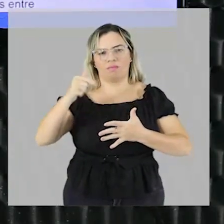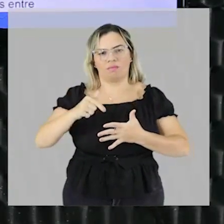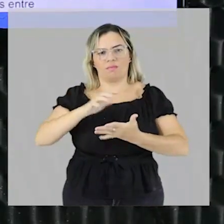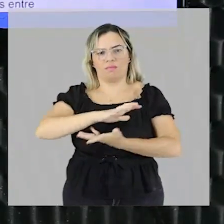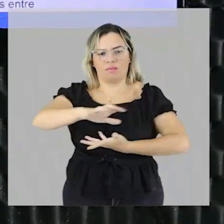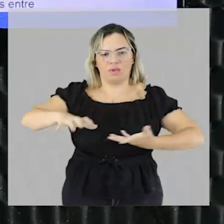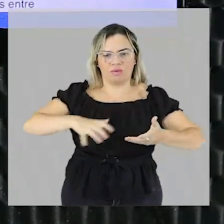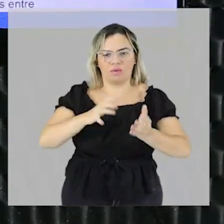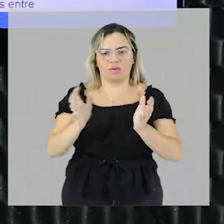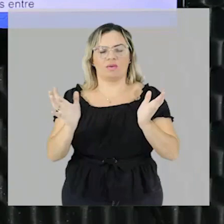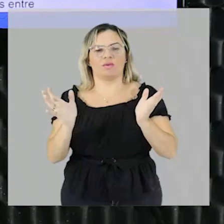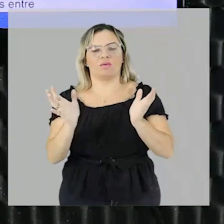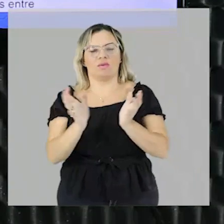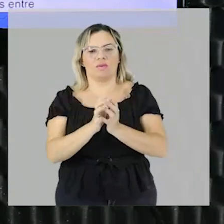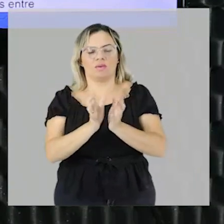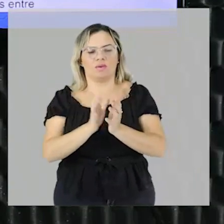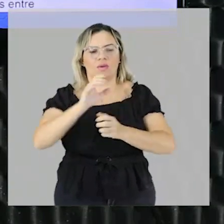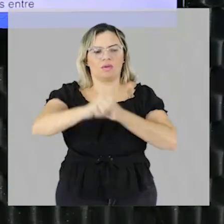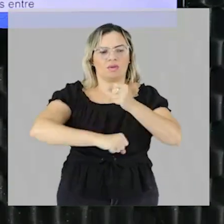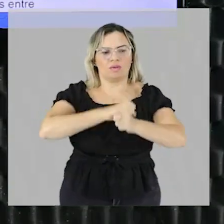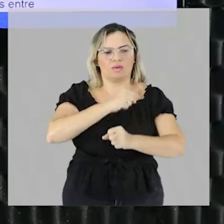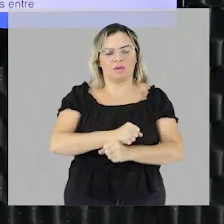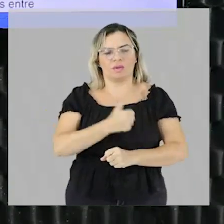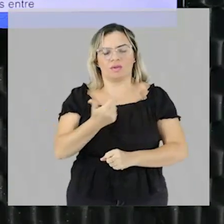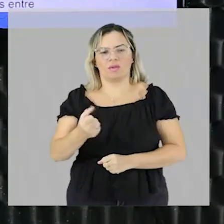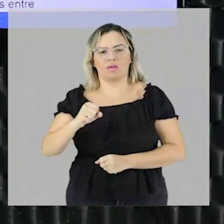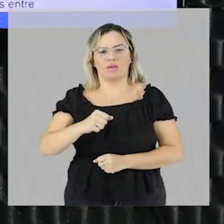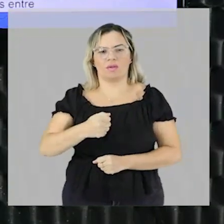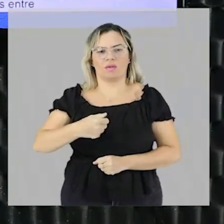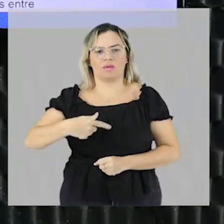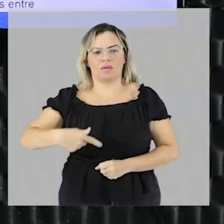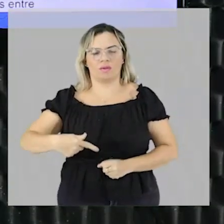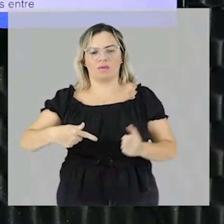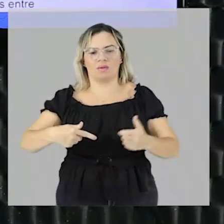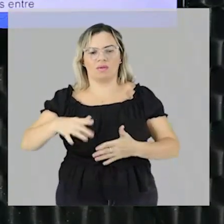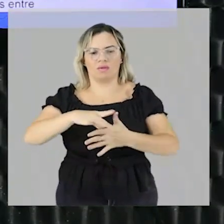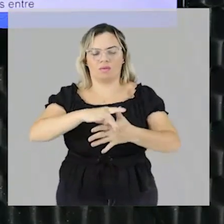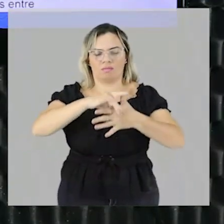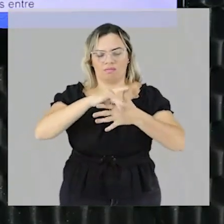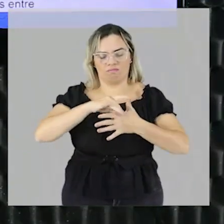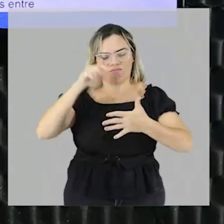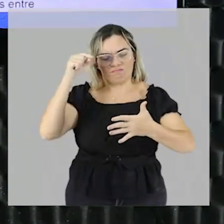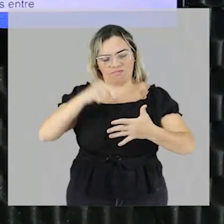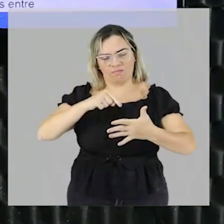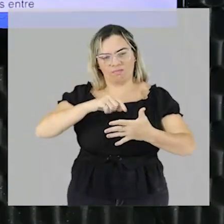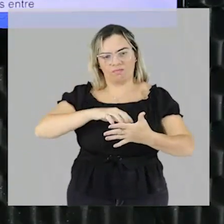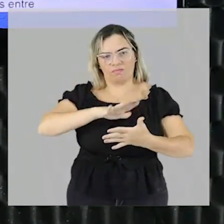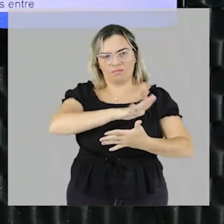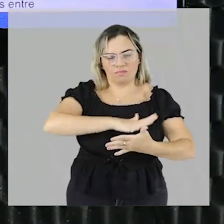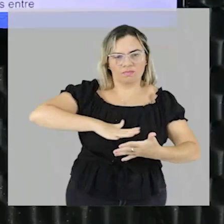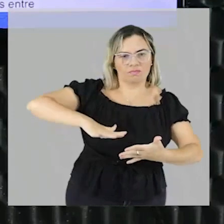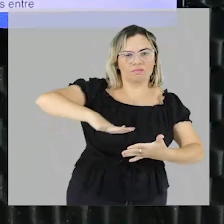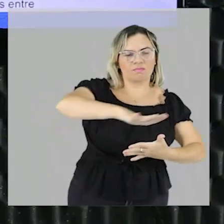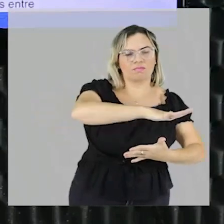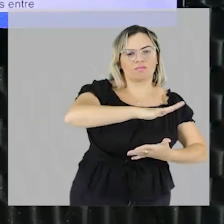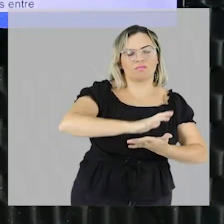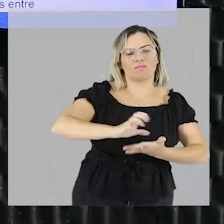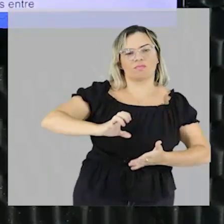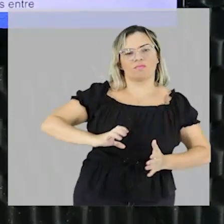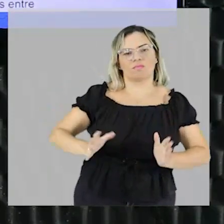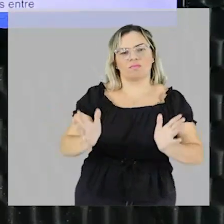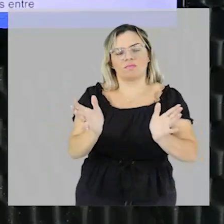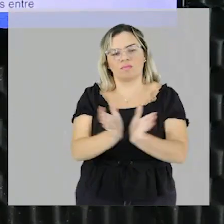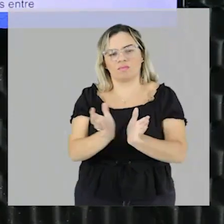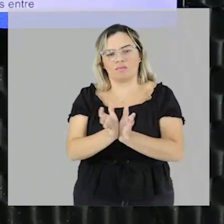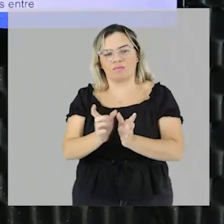Revolução Pernambucana de 1817, são lideranças que envolvem desde setores das elites até